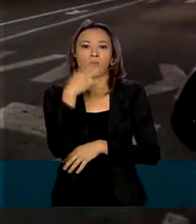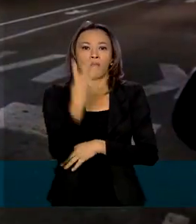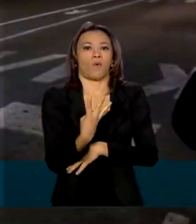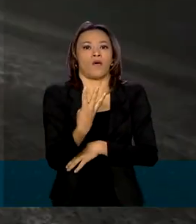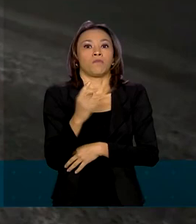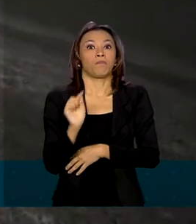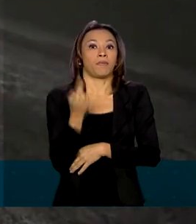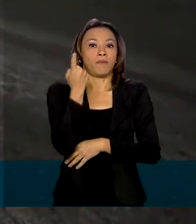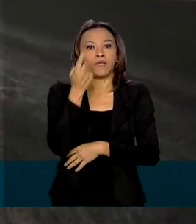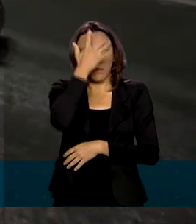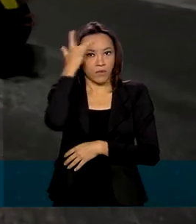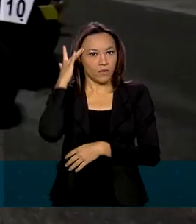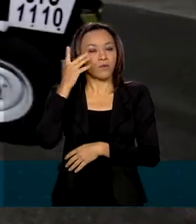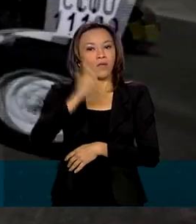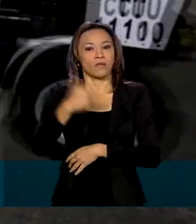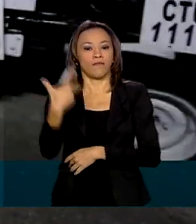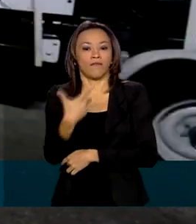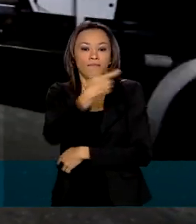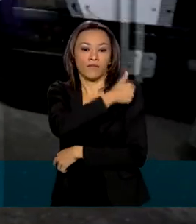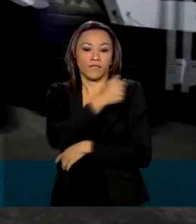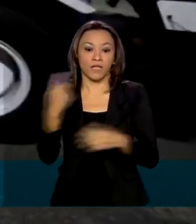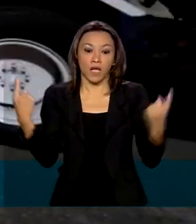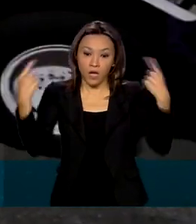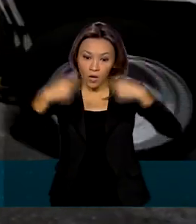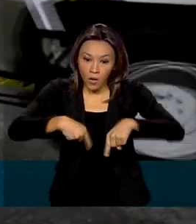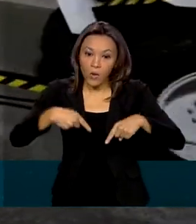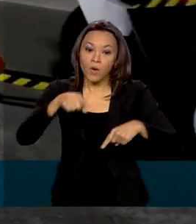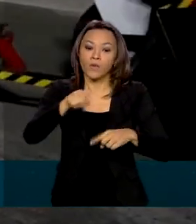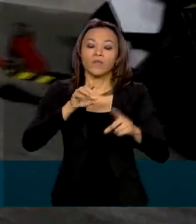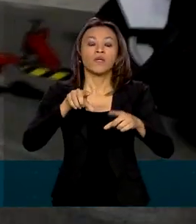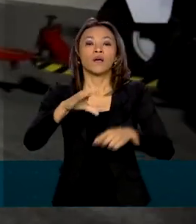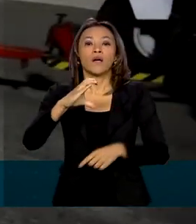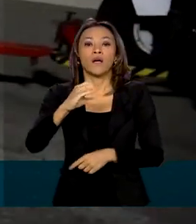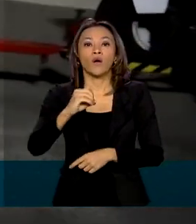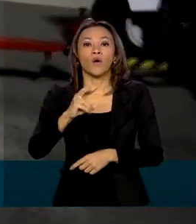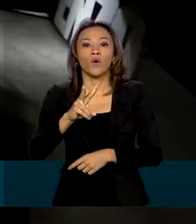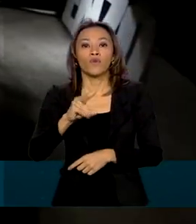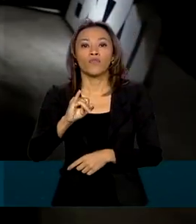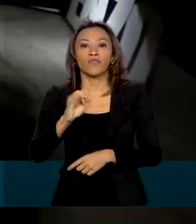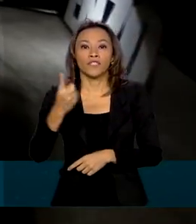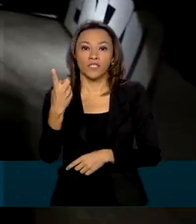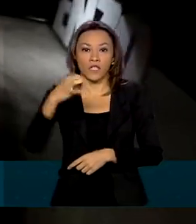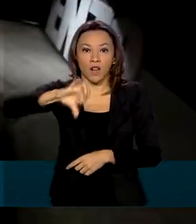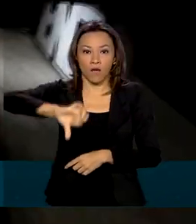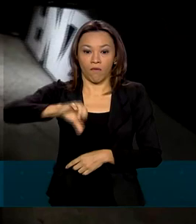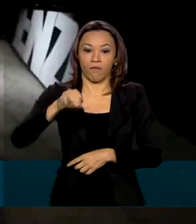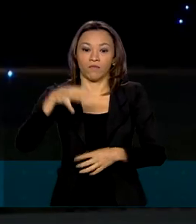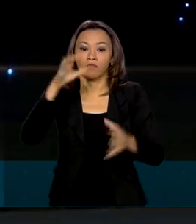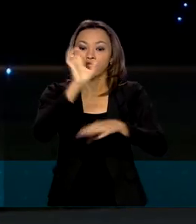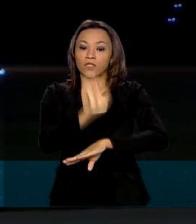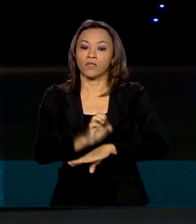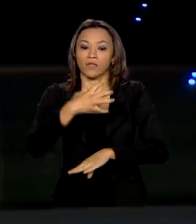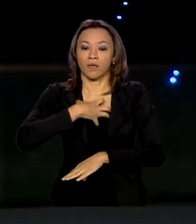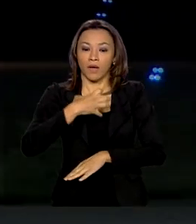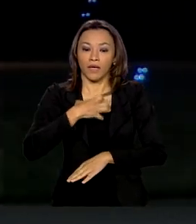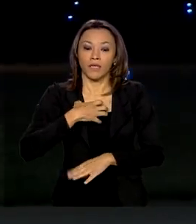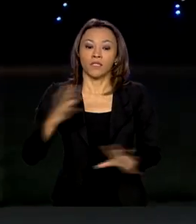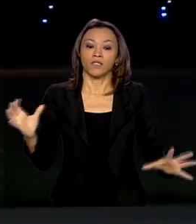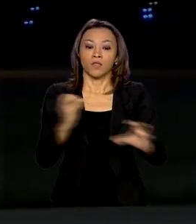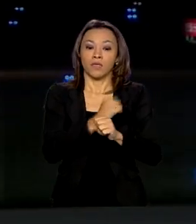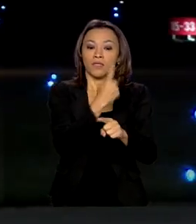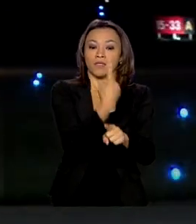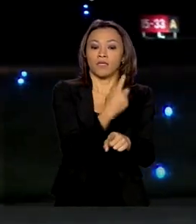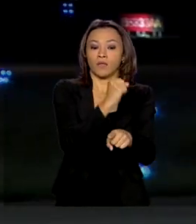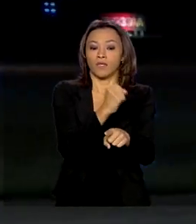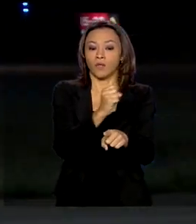primeiras pessoas a serem vacinadas contra a convide Z o Bahia suficientes para vacinar inicialmente cerca de 188